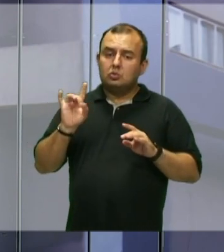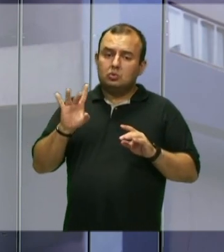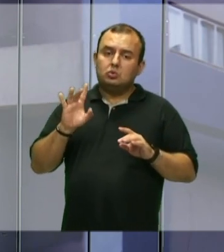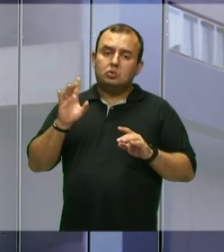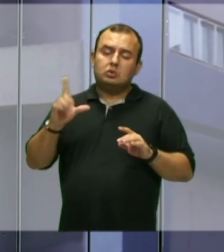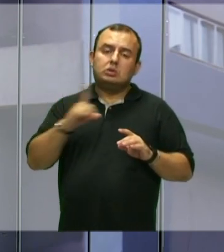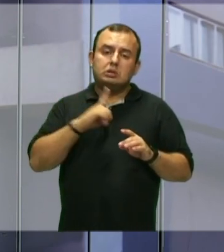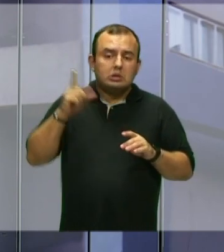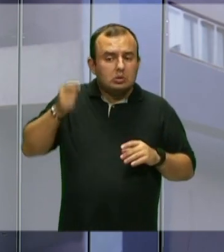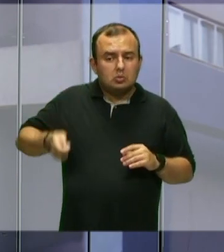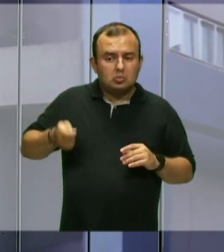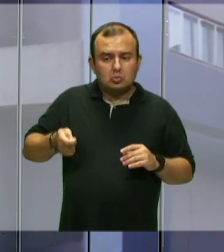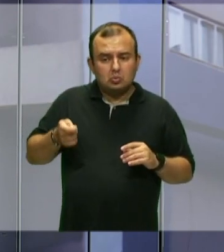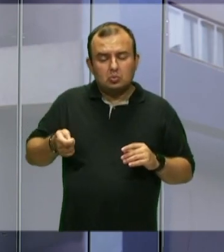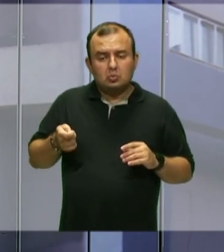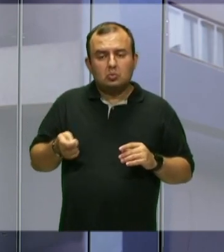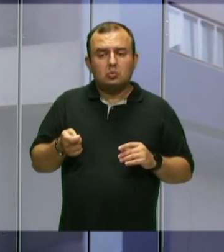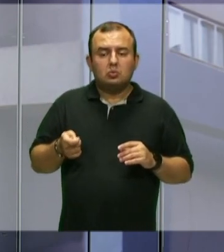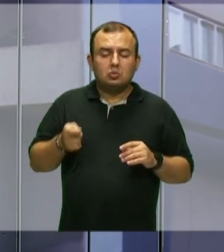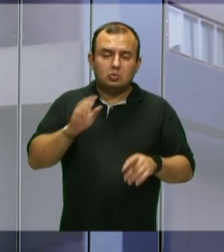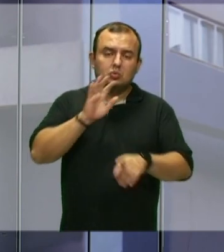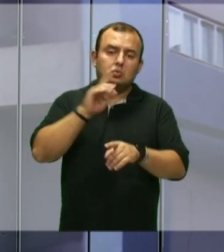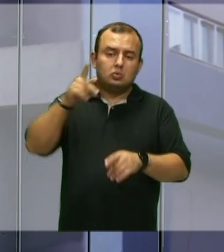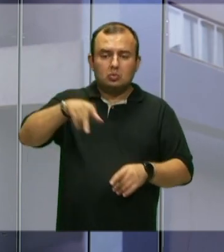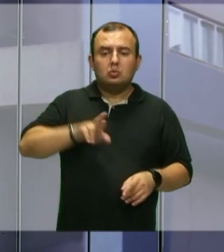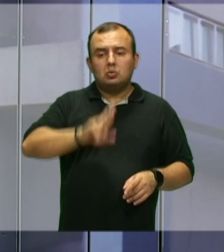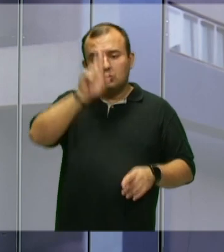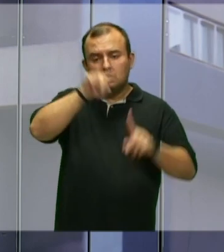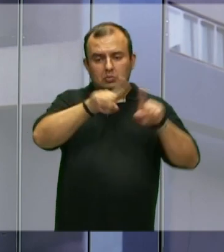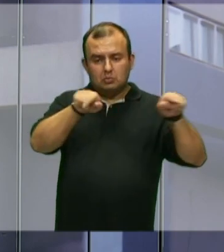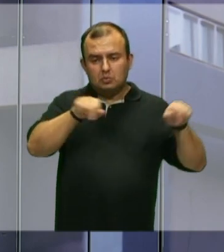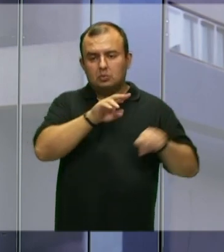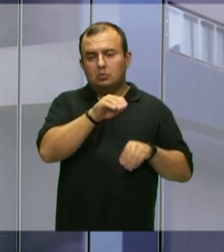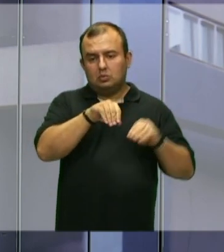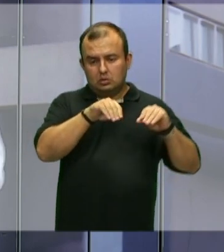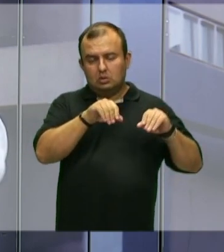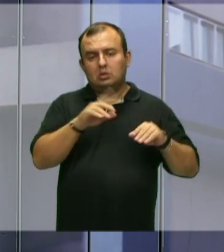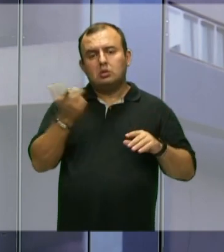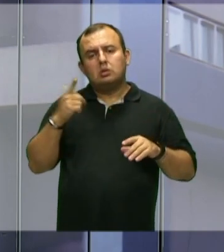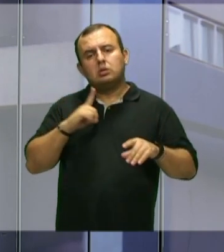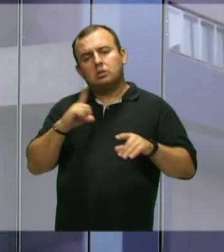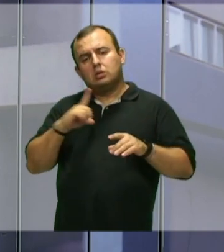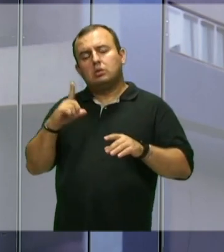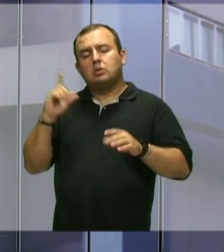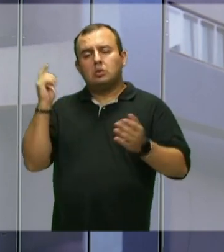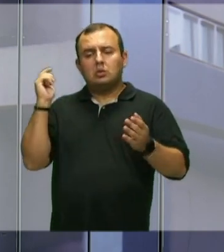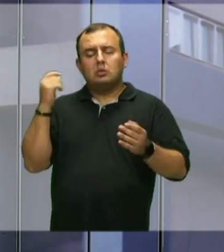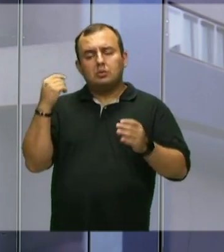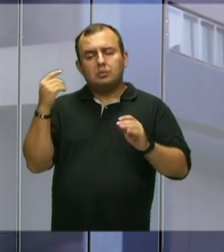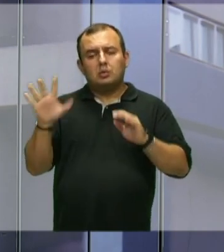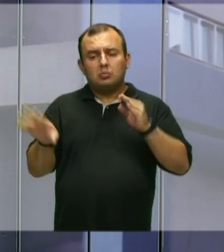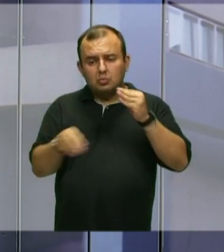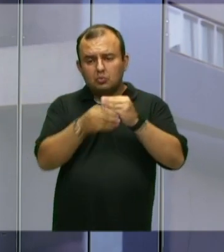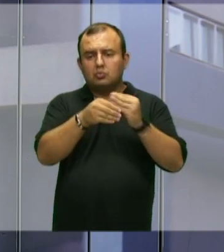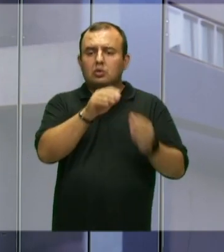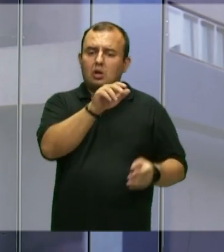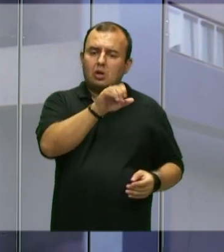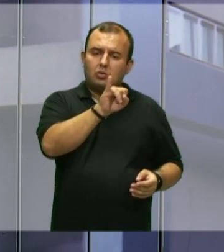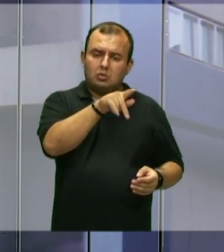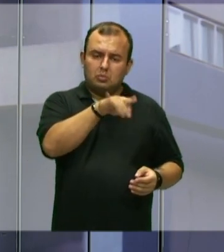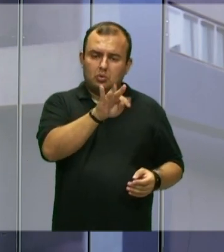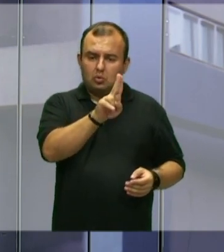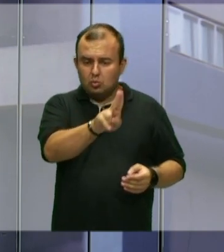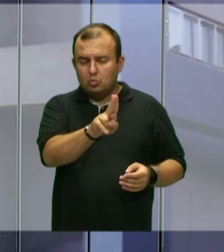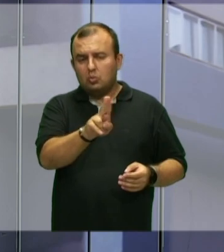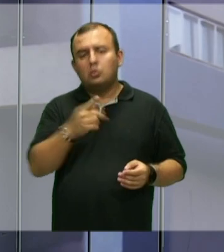tenha como cobrar do contribuinte, do proprietário desse terreno, através de lançamento no IPTU, alguma coisa nessa natureza. Mas o